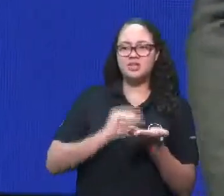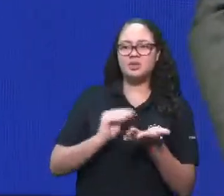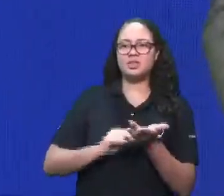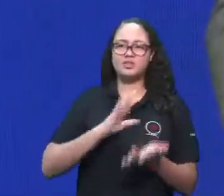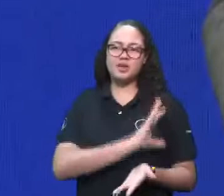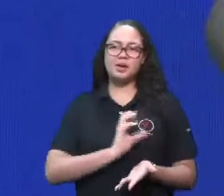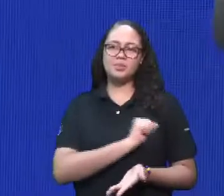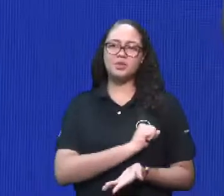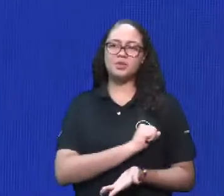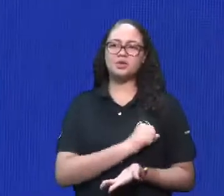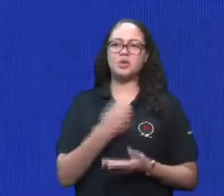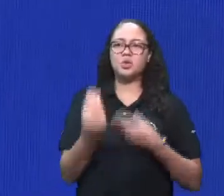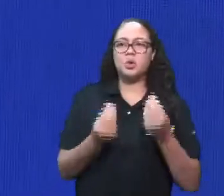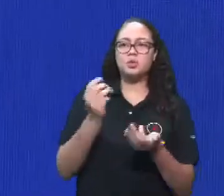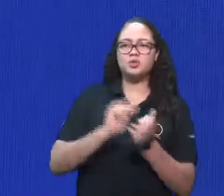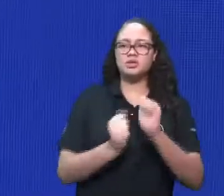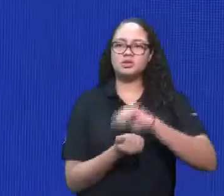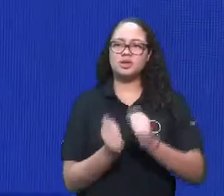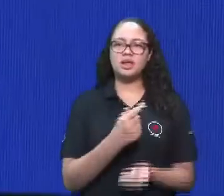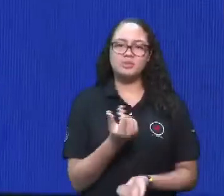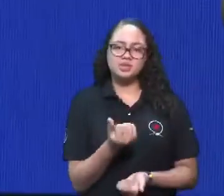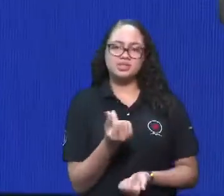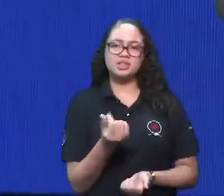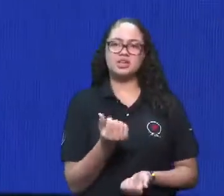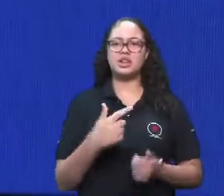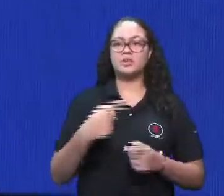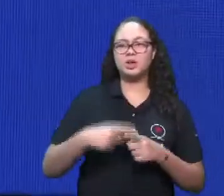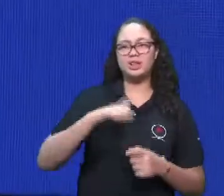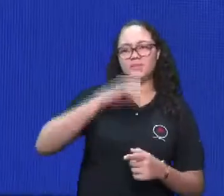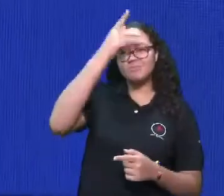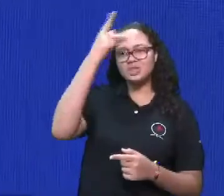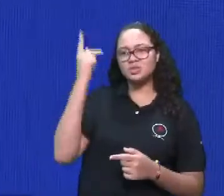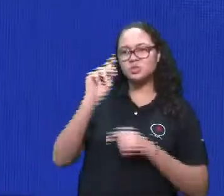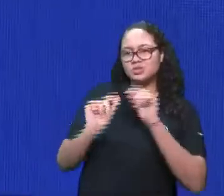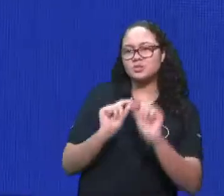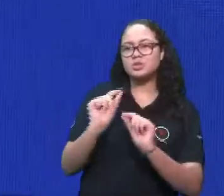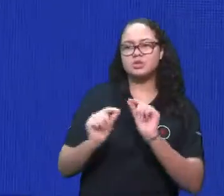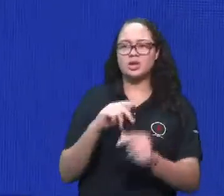dinheiro? Porque tem gente que